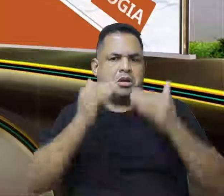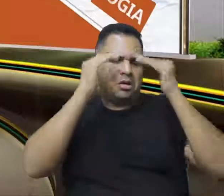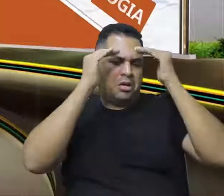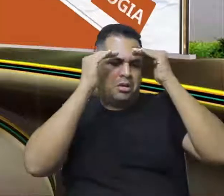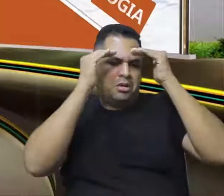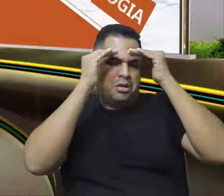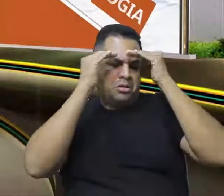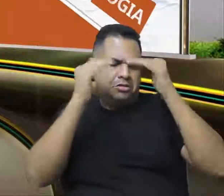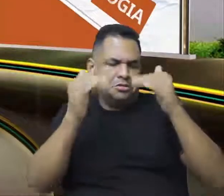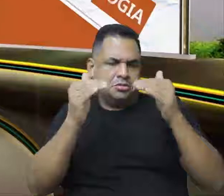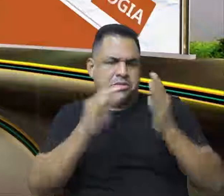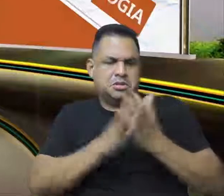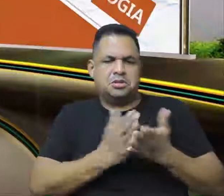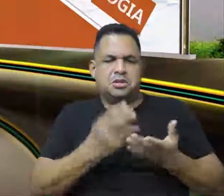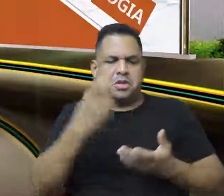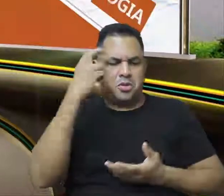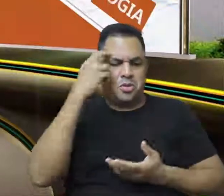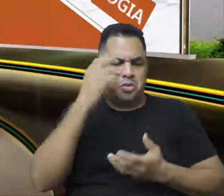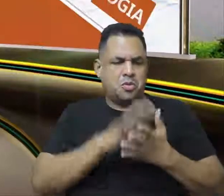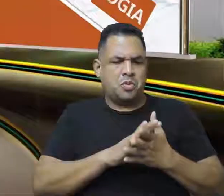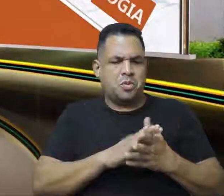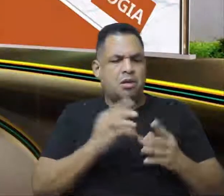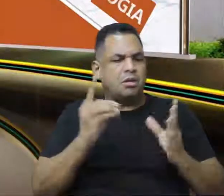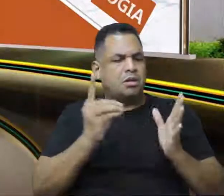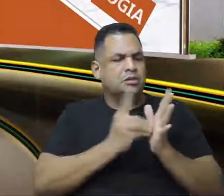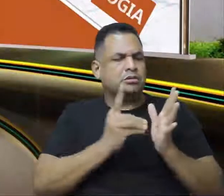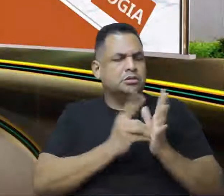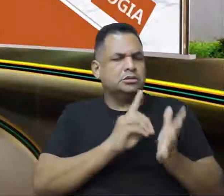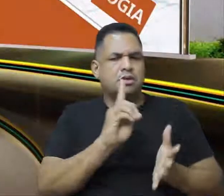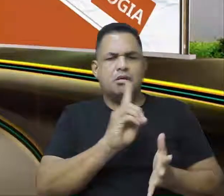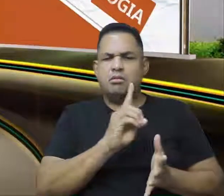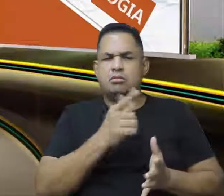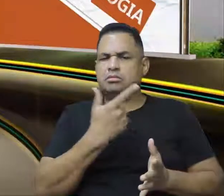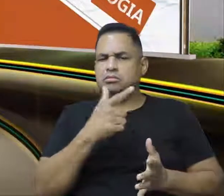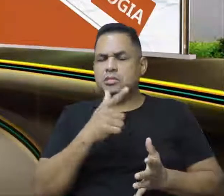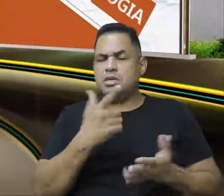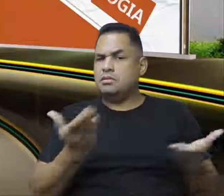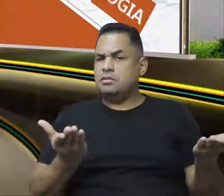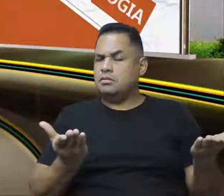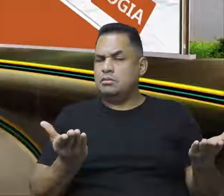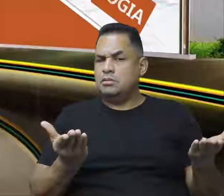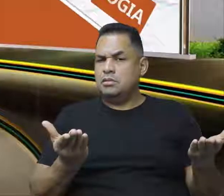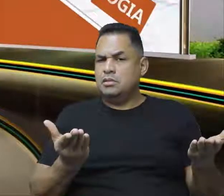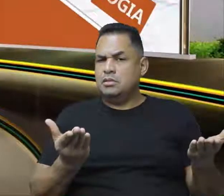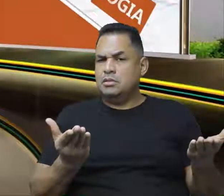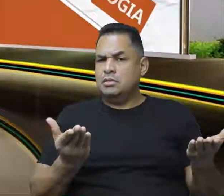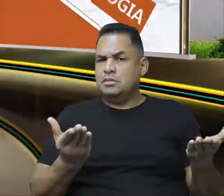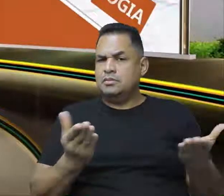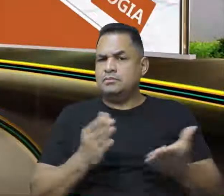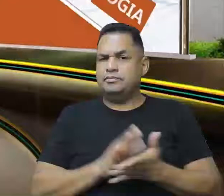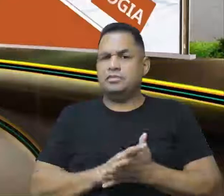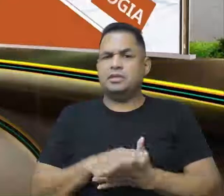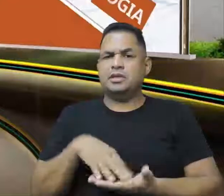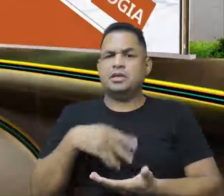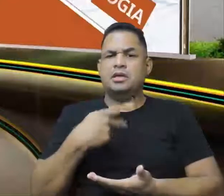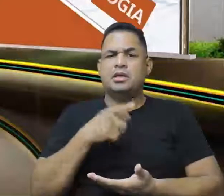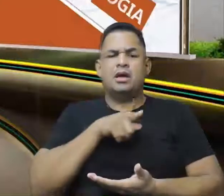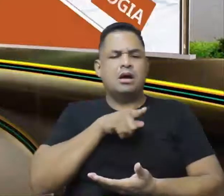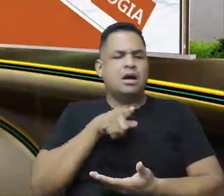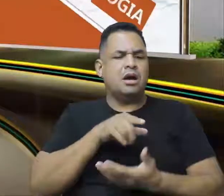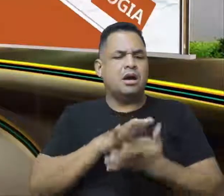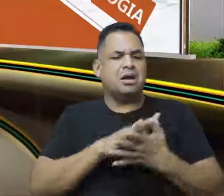chegaram aqui, foi respeitando as culturas indígenas? Não. Infelizmente, não. Né? Foi aí dizendo que todo mundo aqui